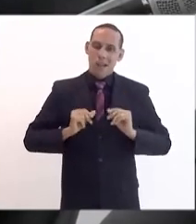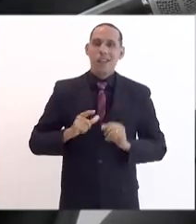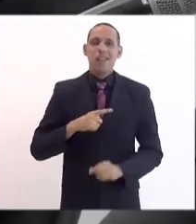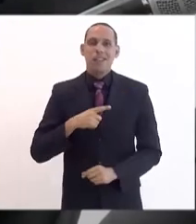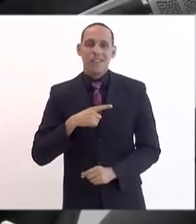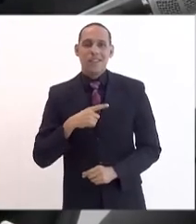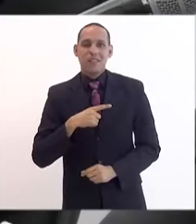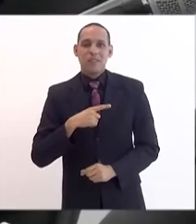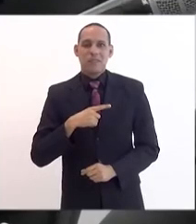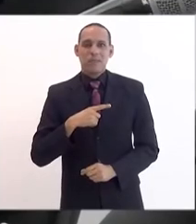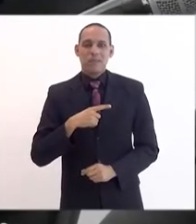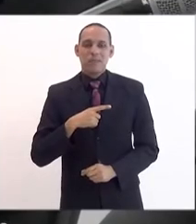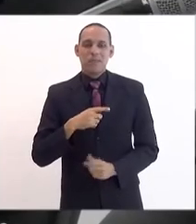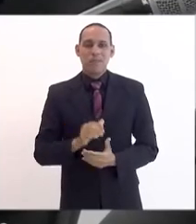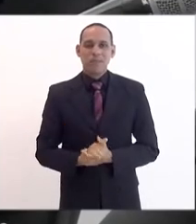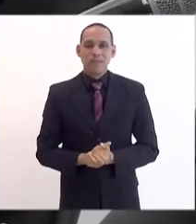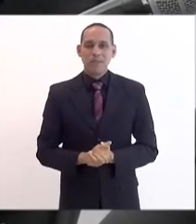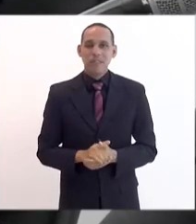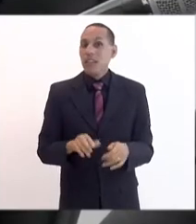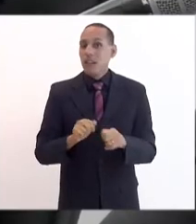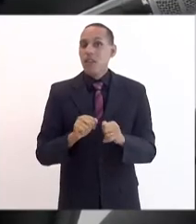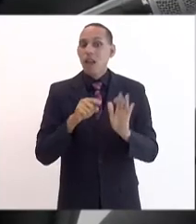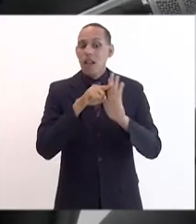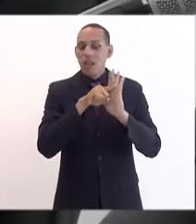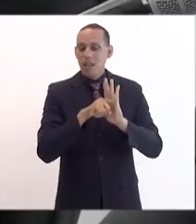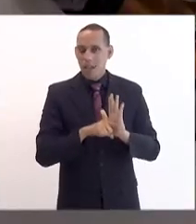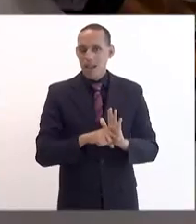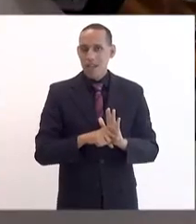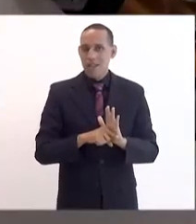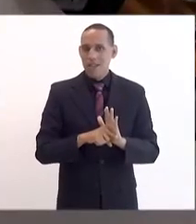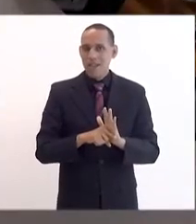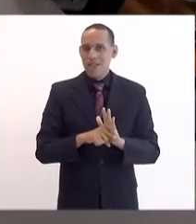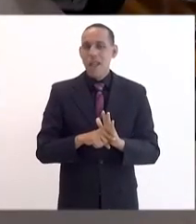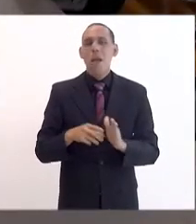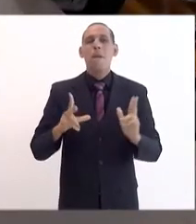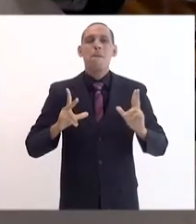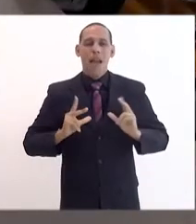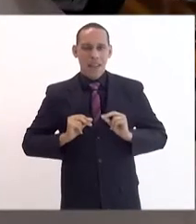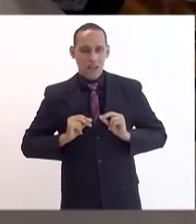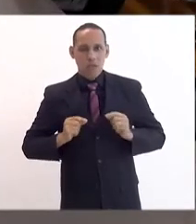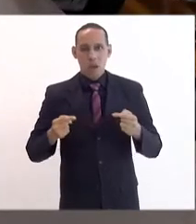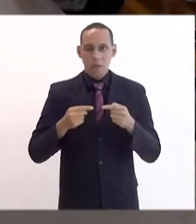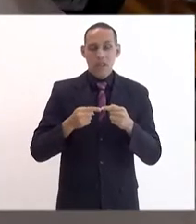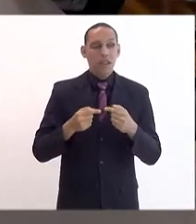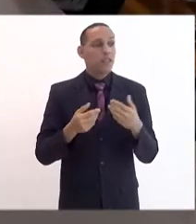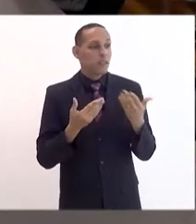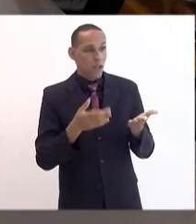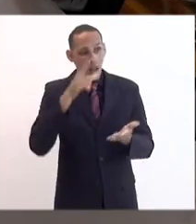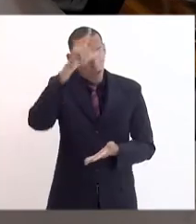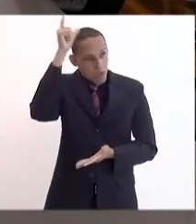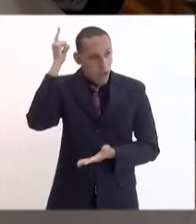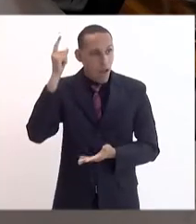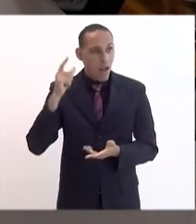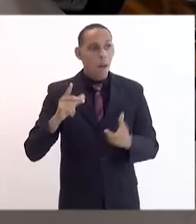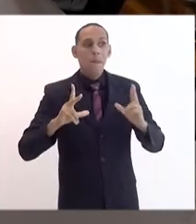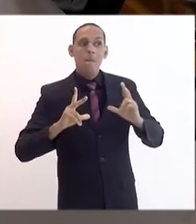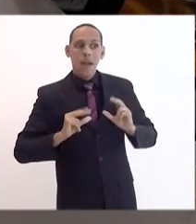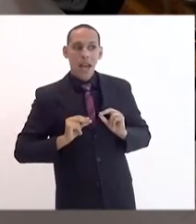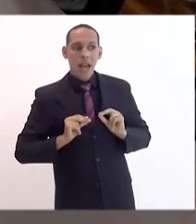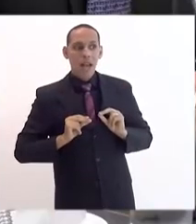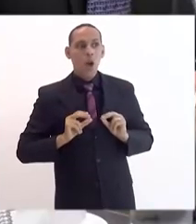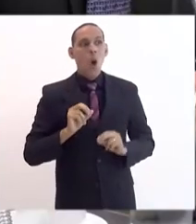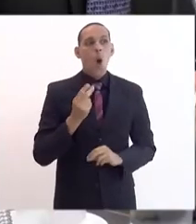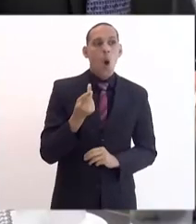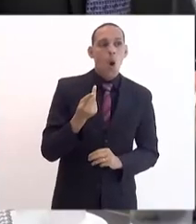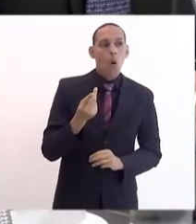faz o análise de mérito. A minha pergunta é, deputado Luiz Paulo, mantém o voto no mérito ou